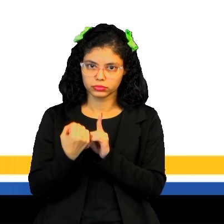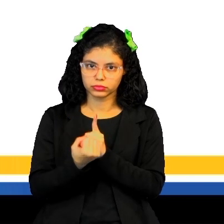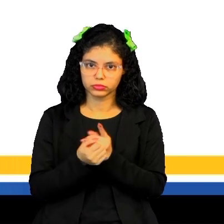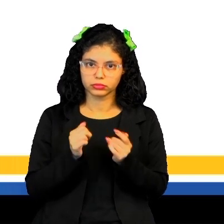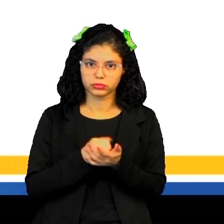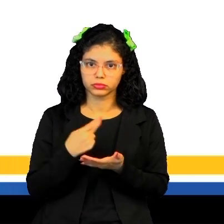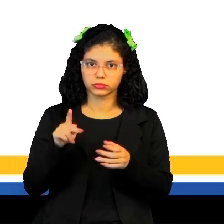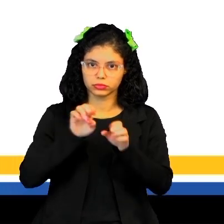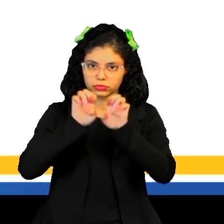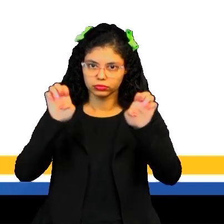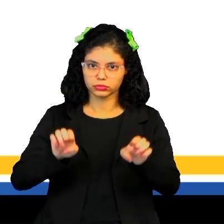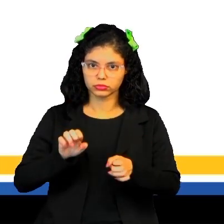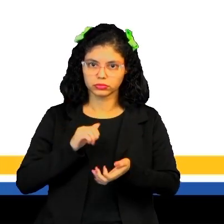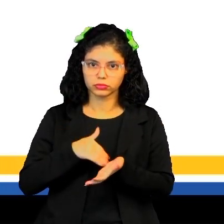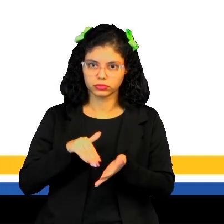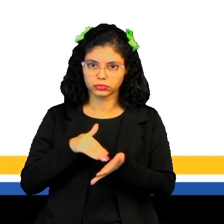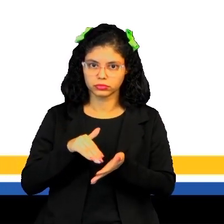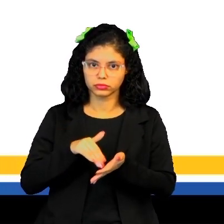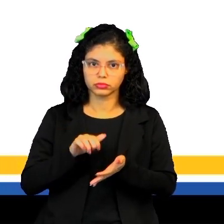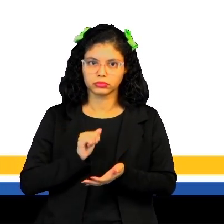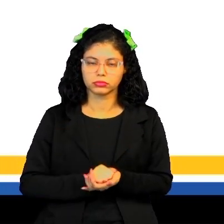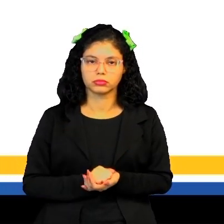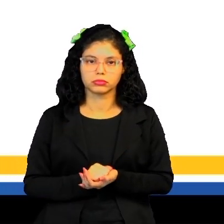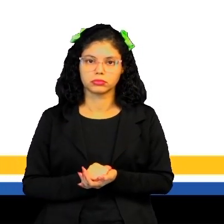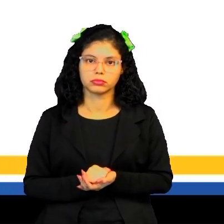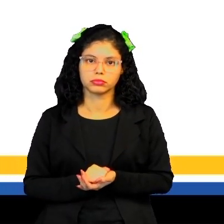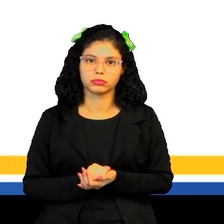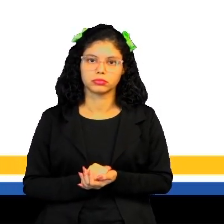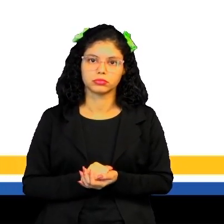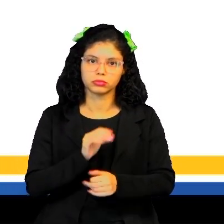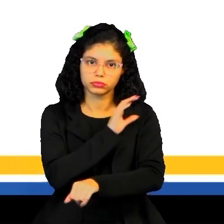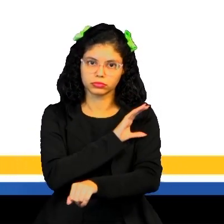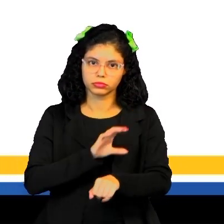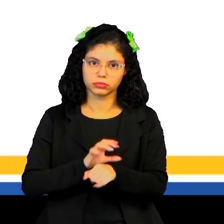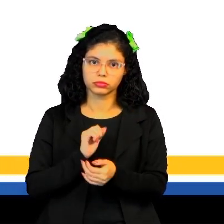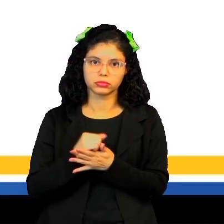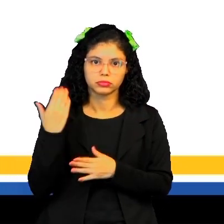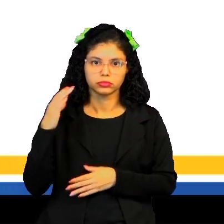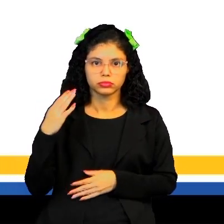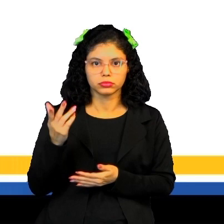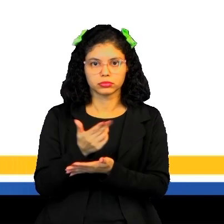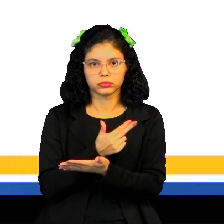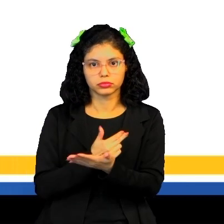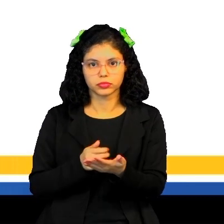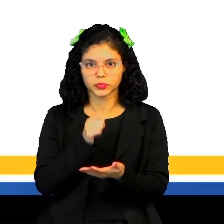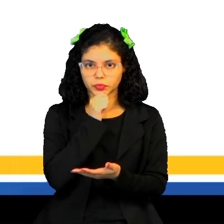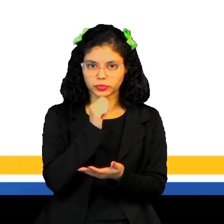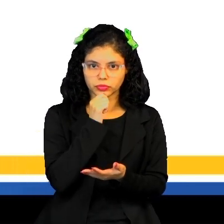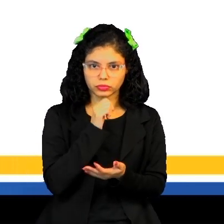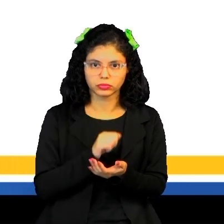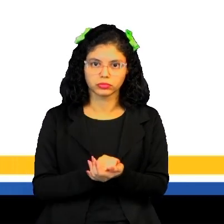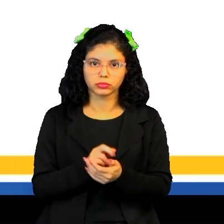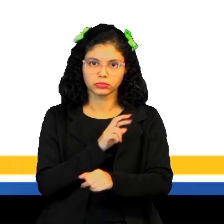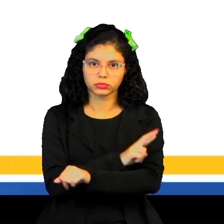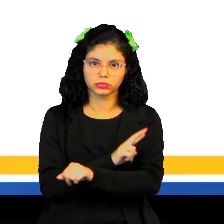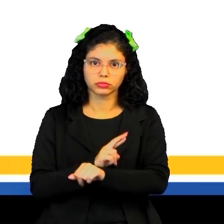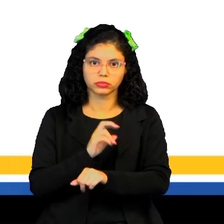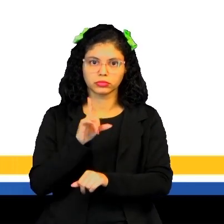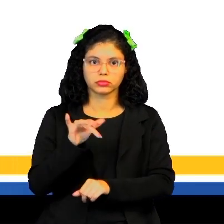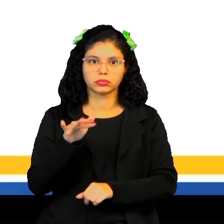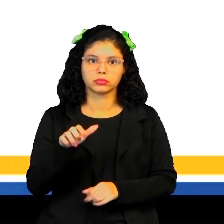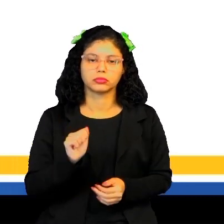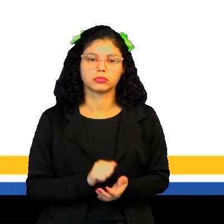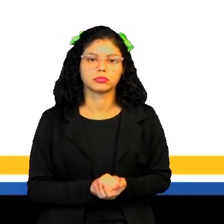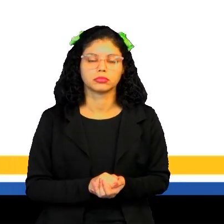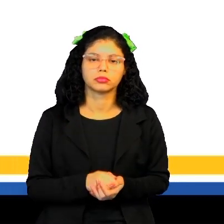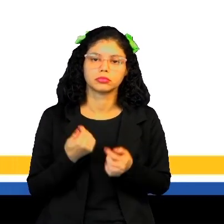social e sua estrutura administrativa, a cultura clássica, as ciências e as artes, além da religião politeísta